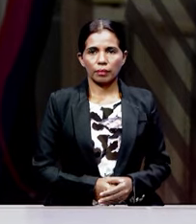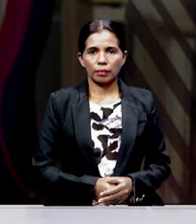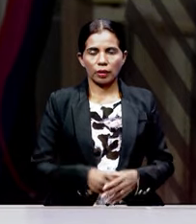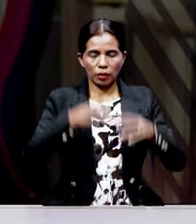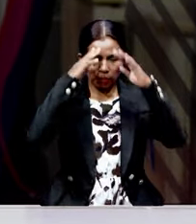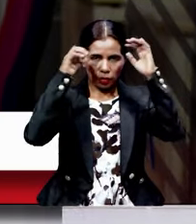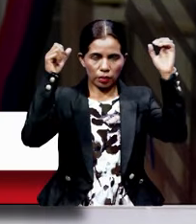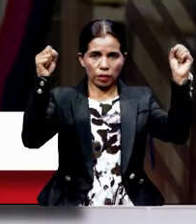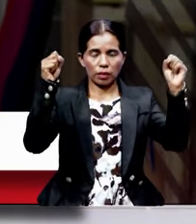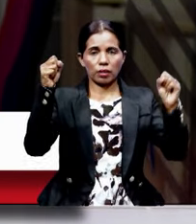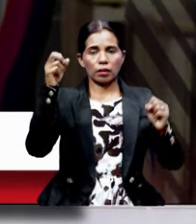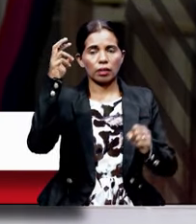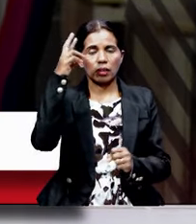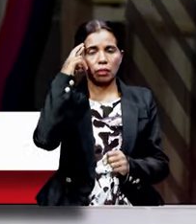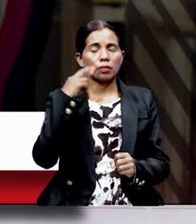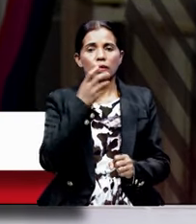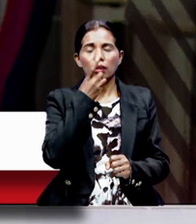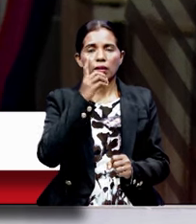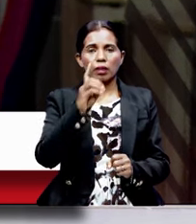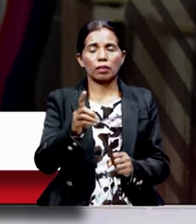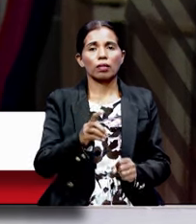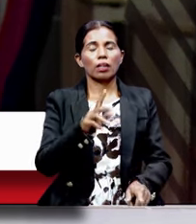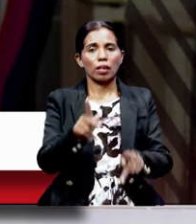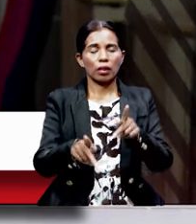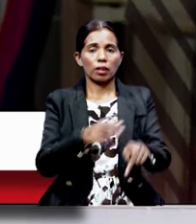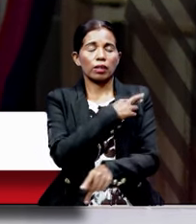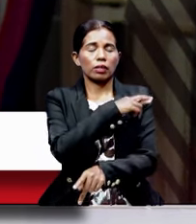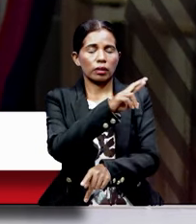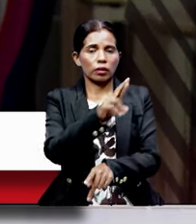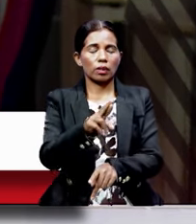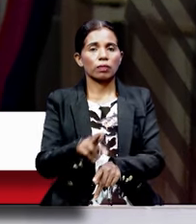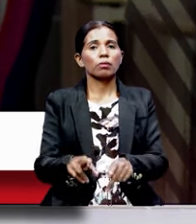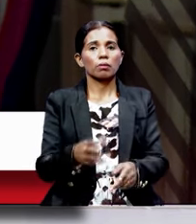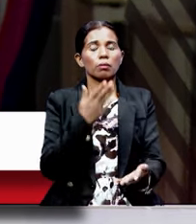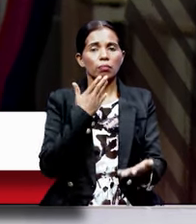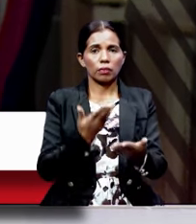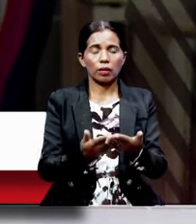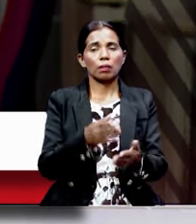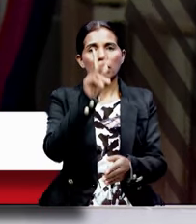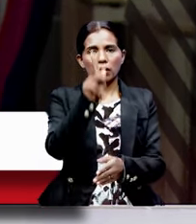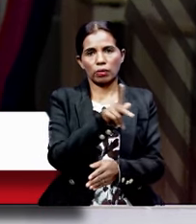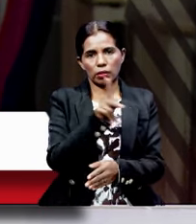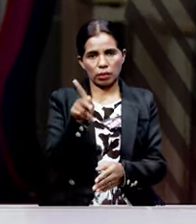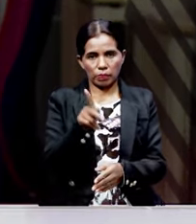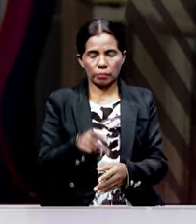Presidente da República declara a identidade religiosa Forte Liu e Timor um catolicismo.